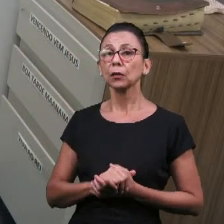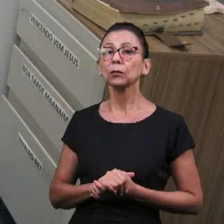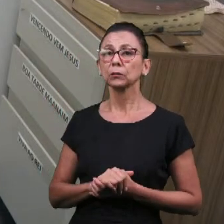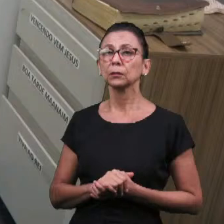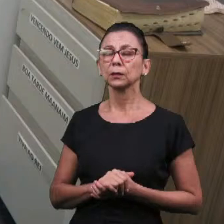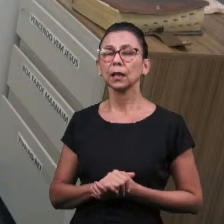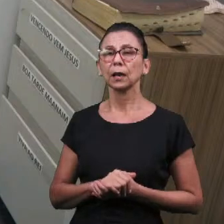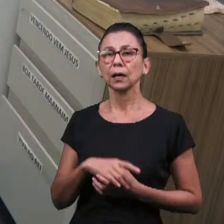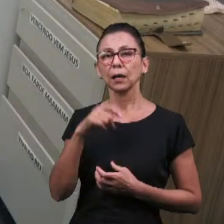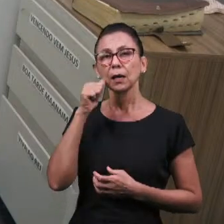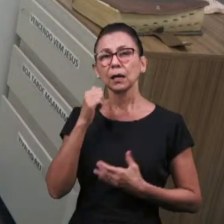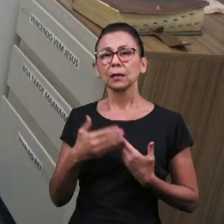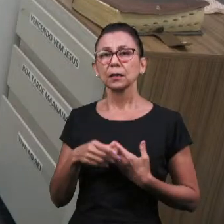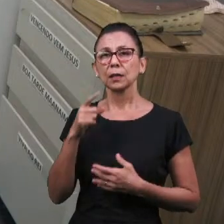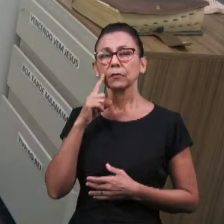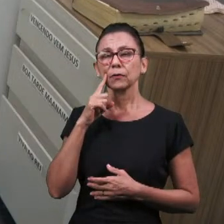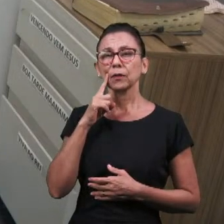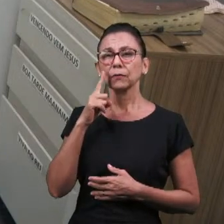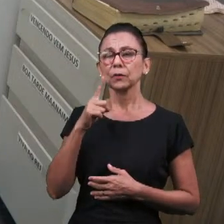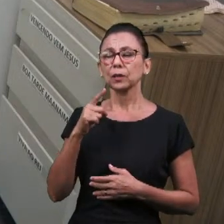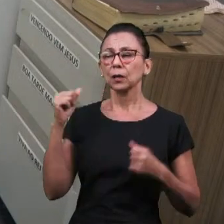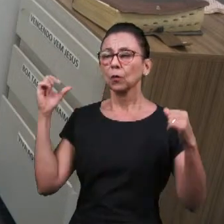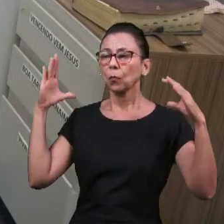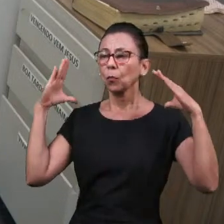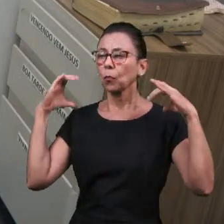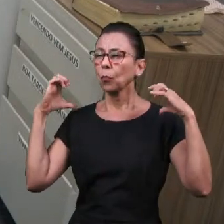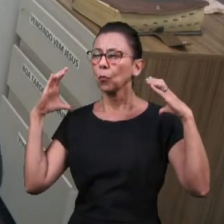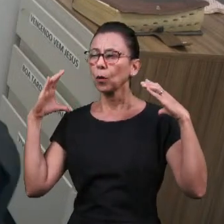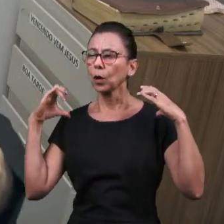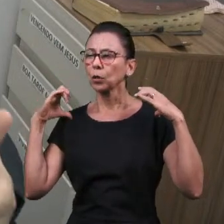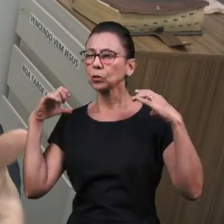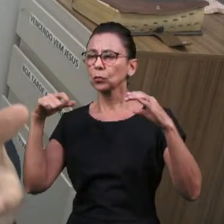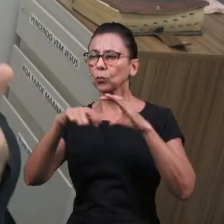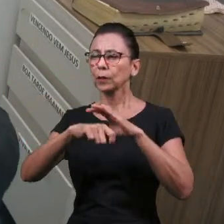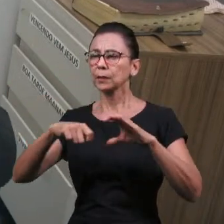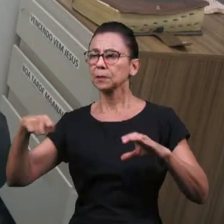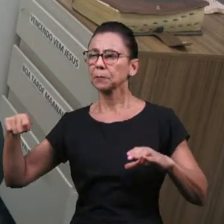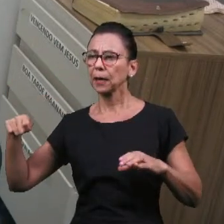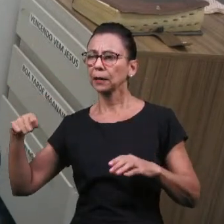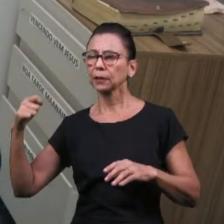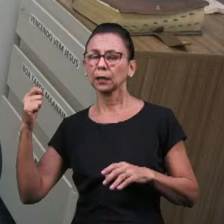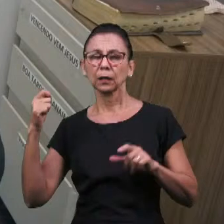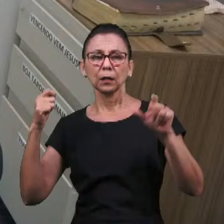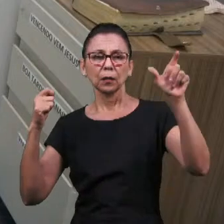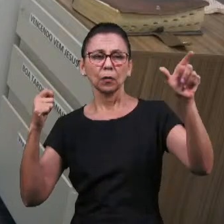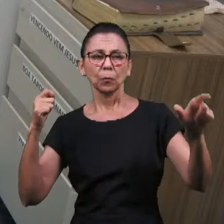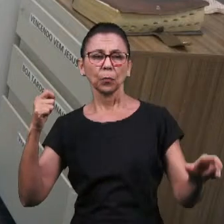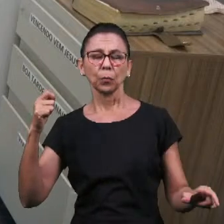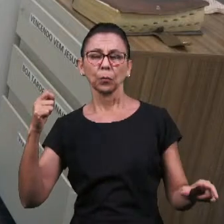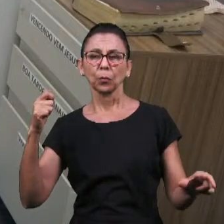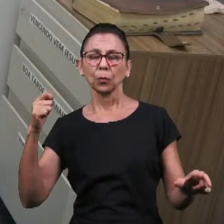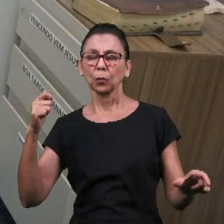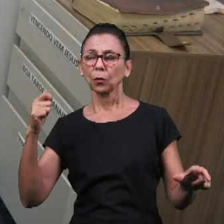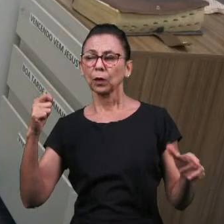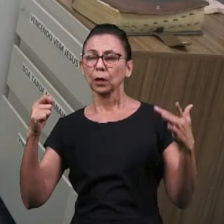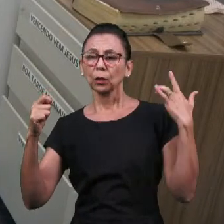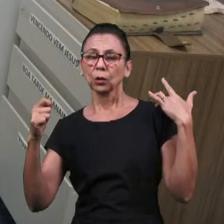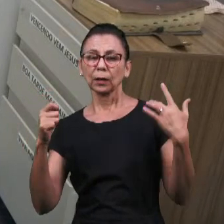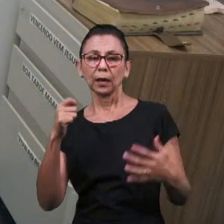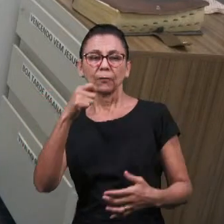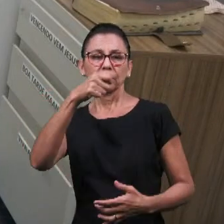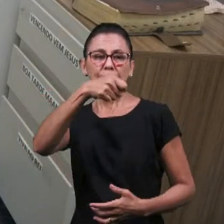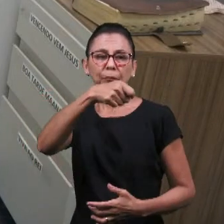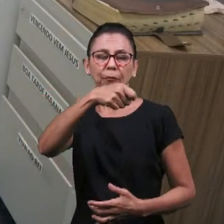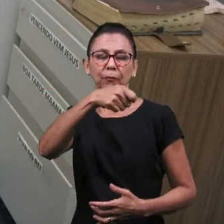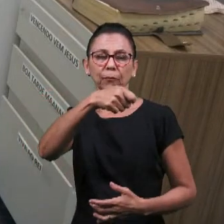né? Uma espada de fogo, né? Ou seja, o diácono já estava sendo chamado para o ministério, né? E